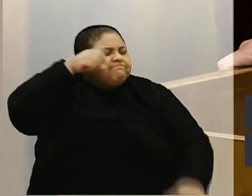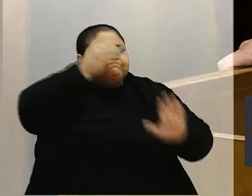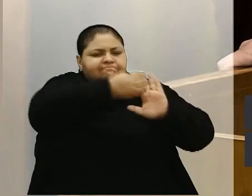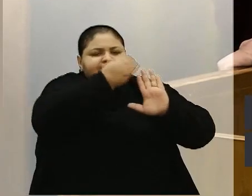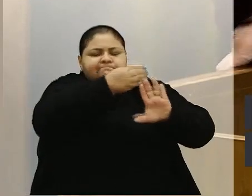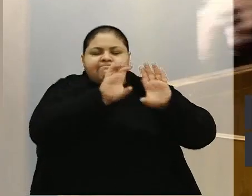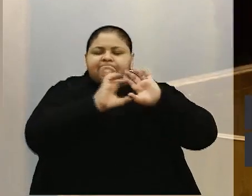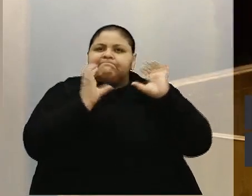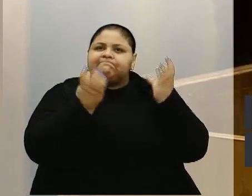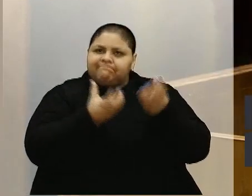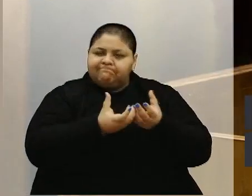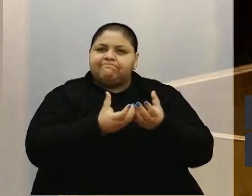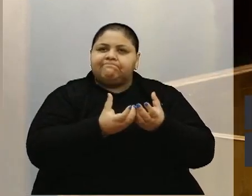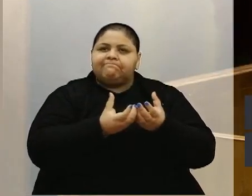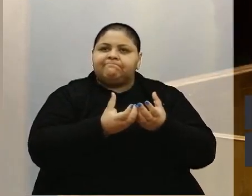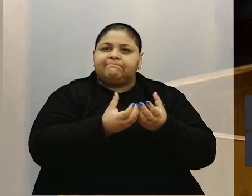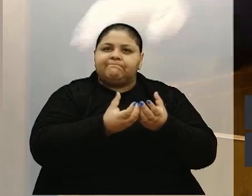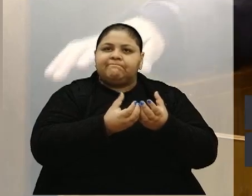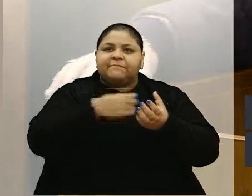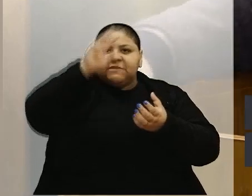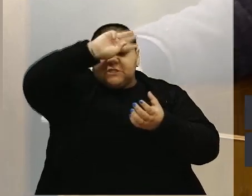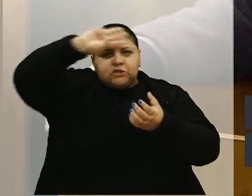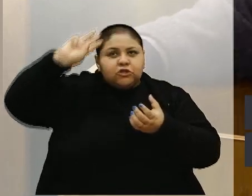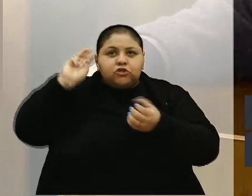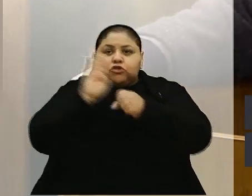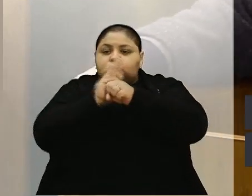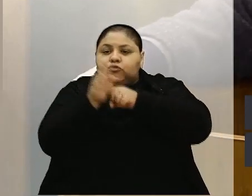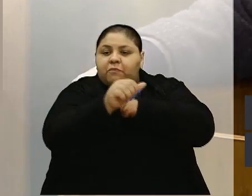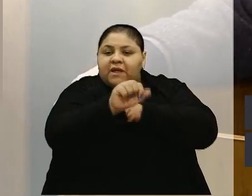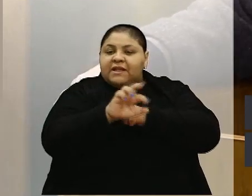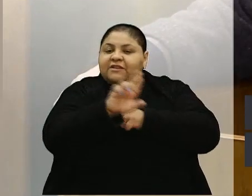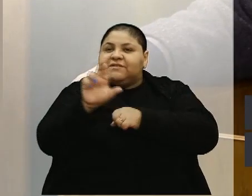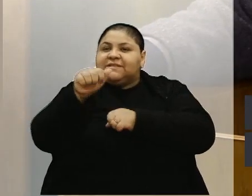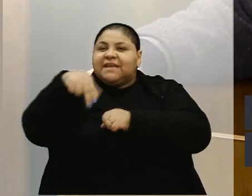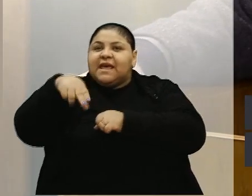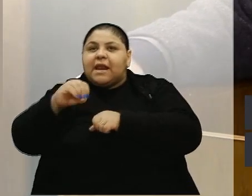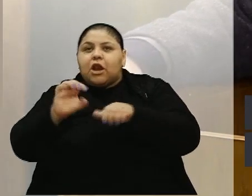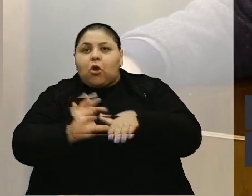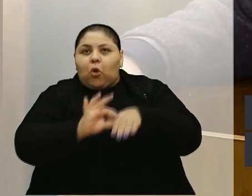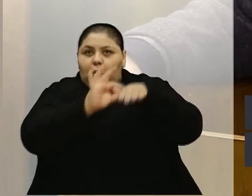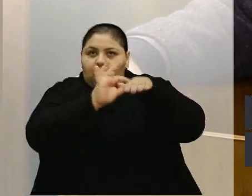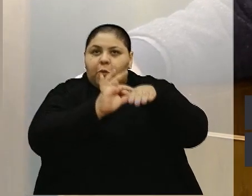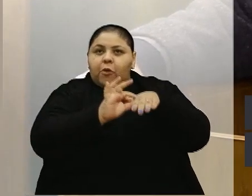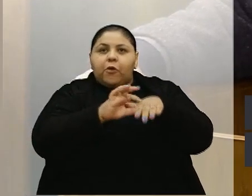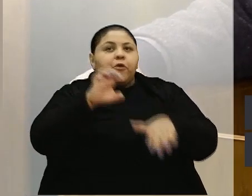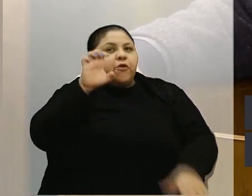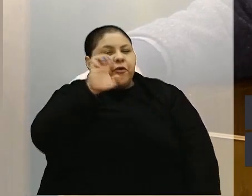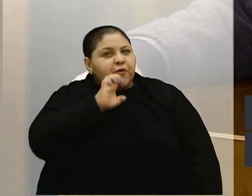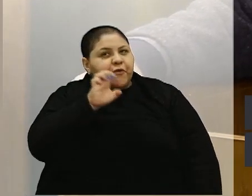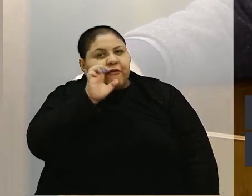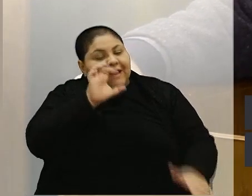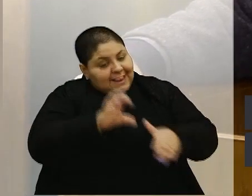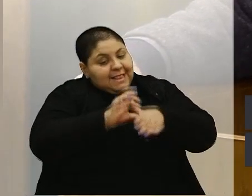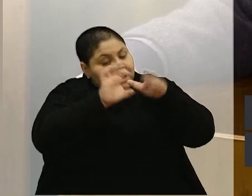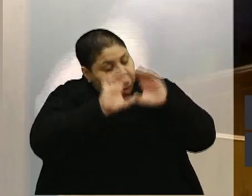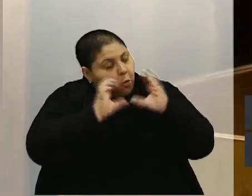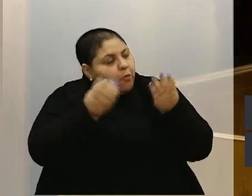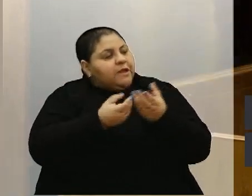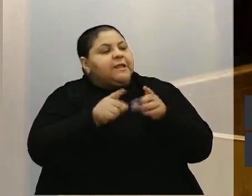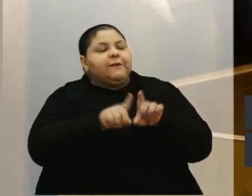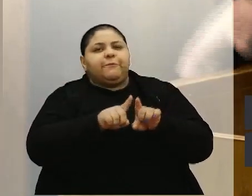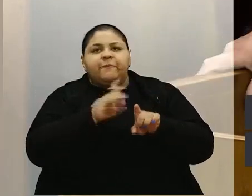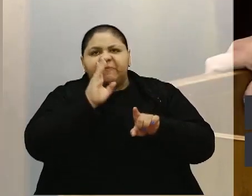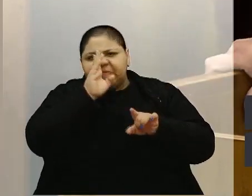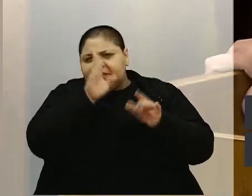comunitário. Foi assim, Valim, você lá no Serrão como líder comunitário. Estela como líder comunitário. E